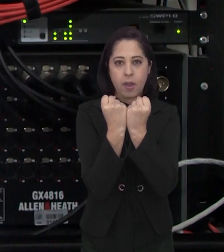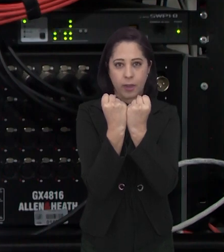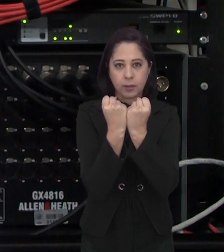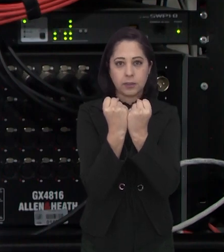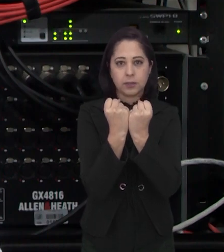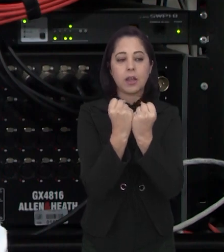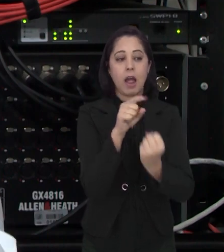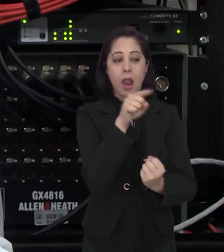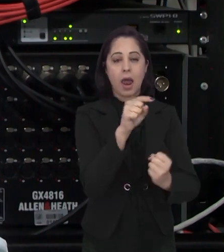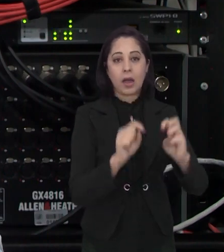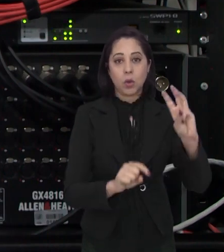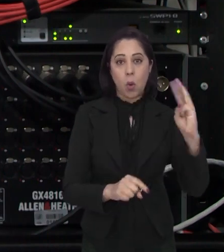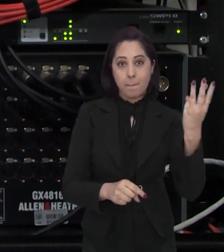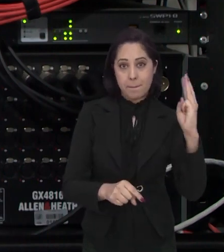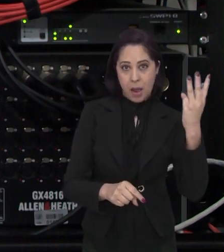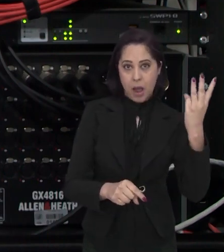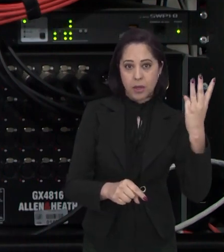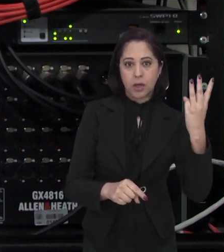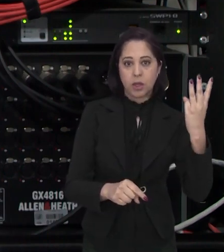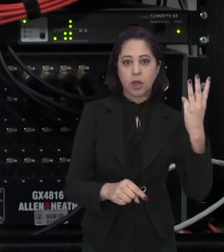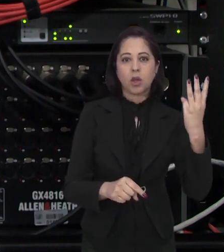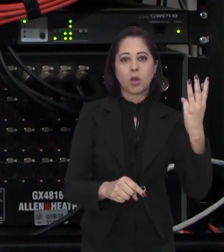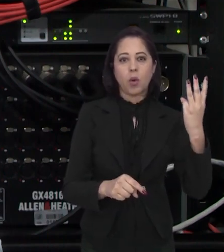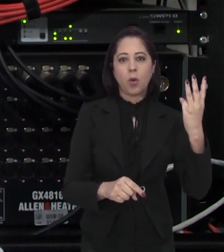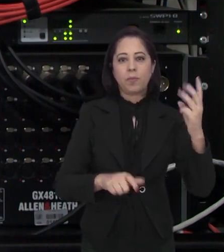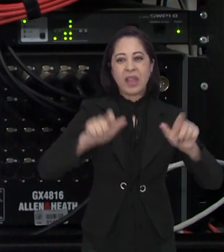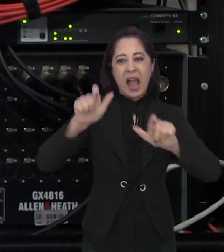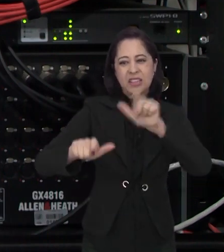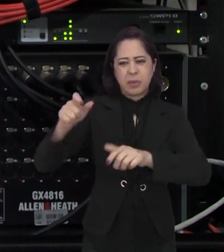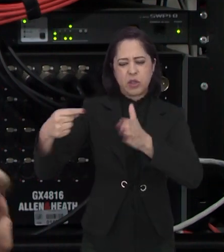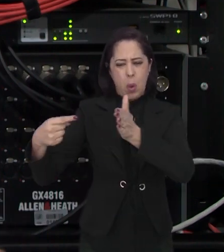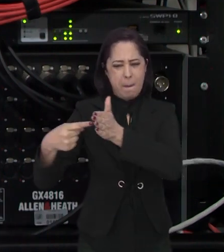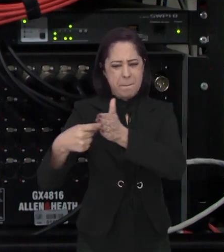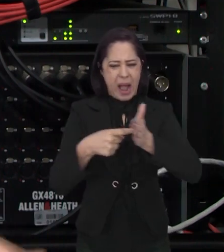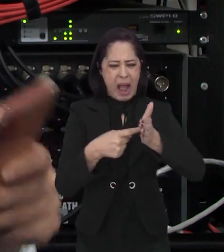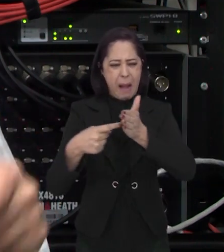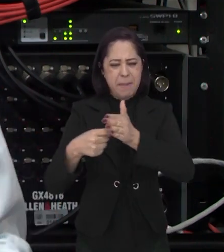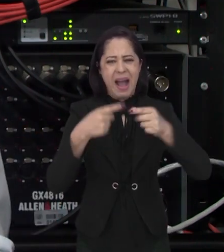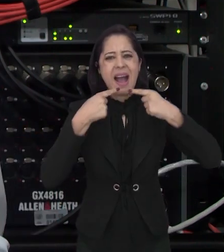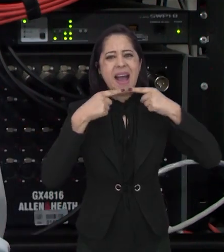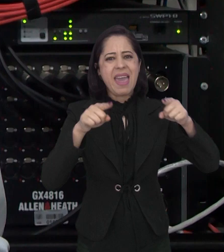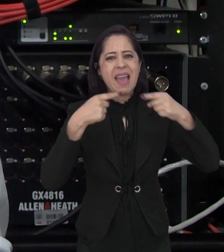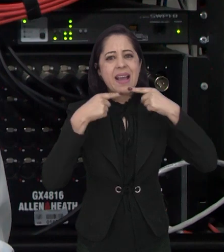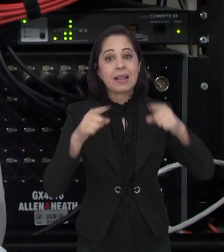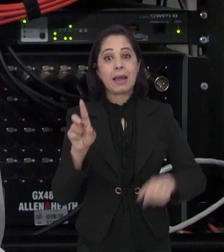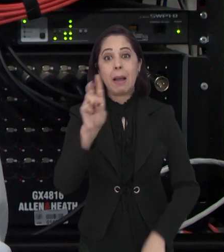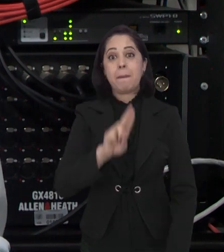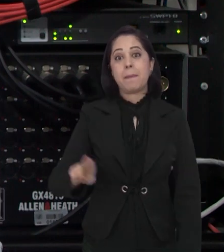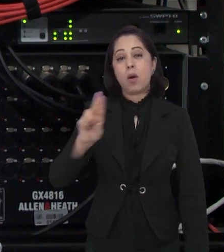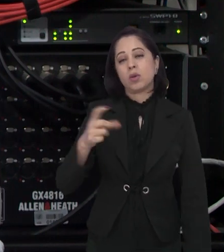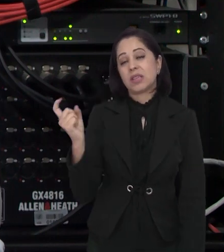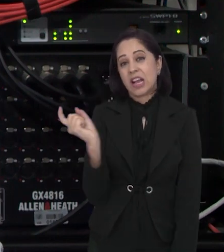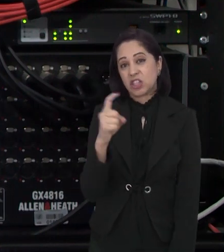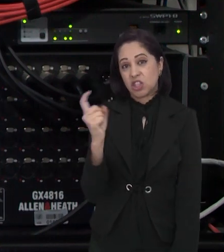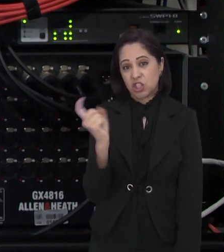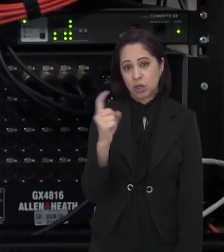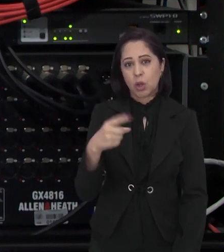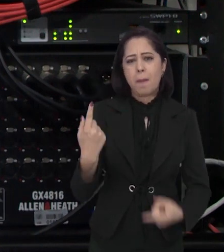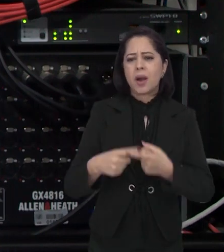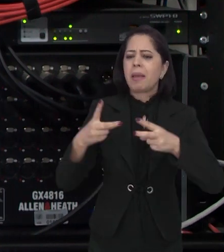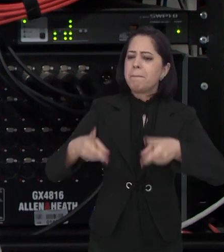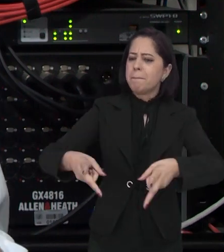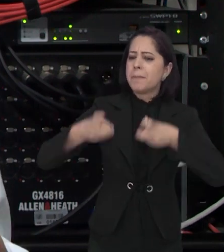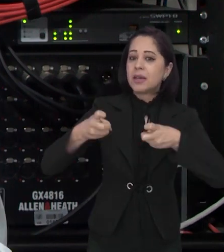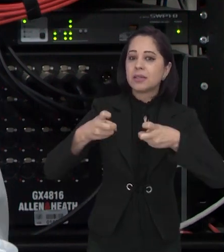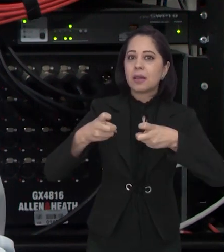no Maranhão, o IBDEC, começou a receber diversas denúncias, reclamações de usuários do TikTok que teriam percebido,